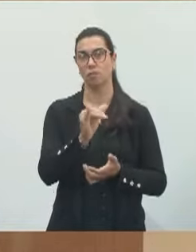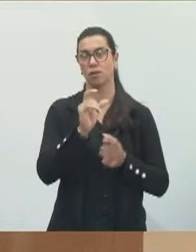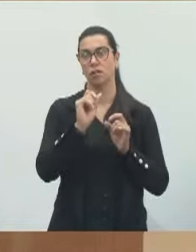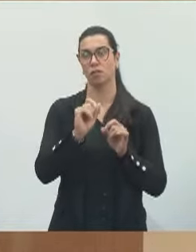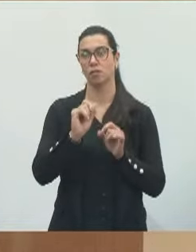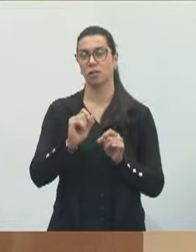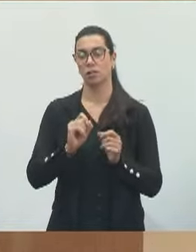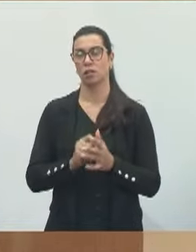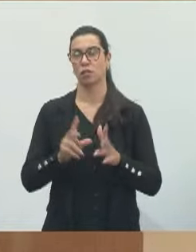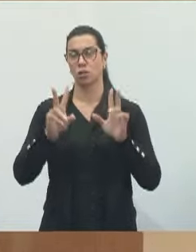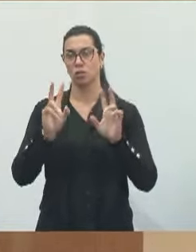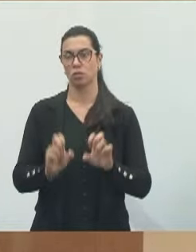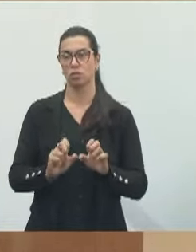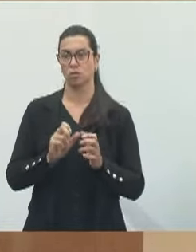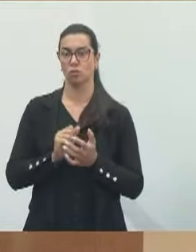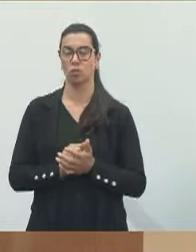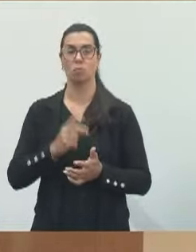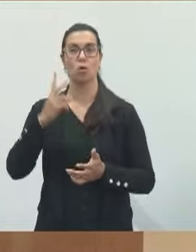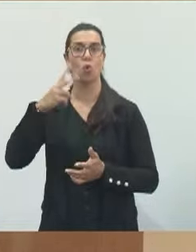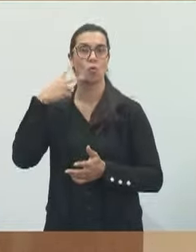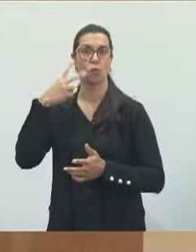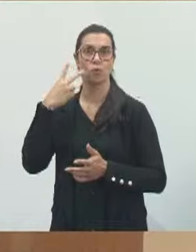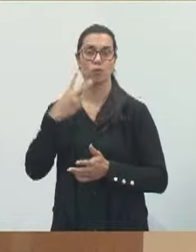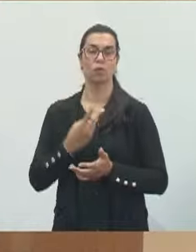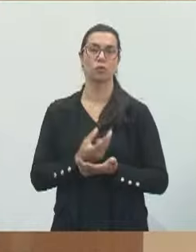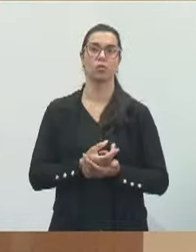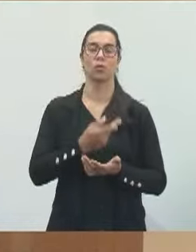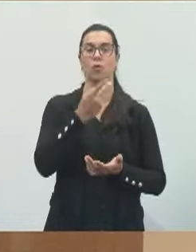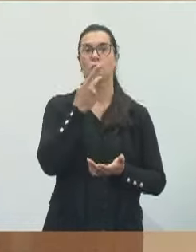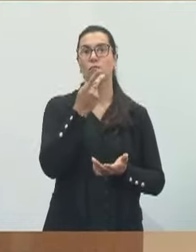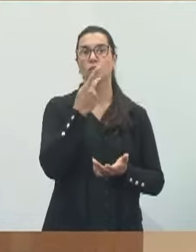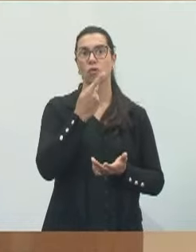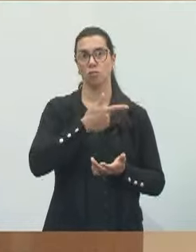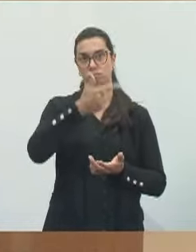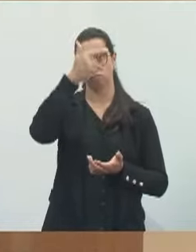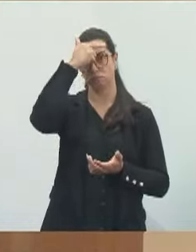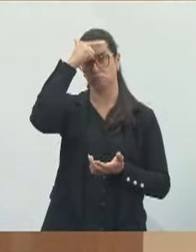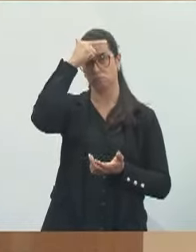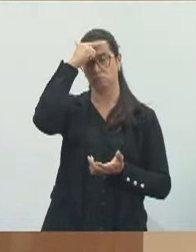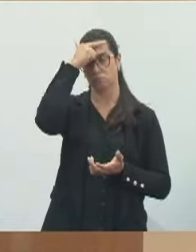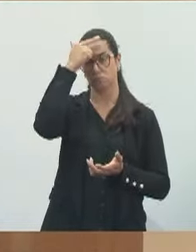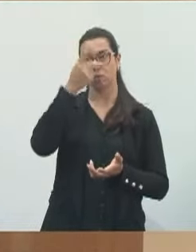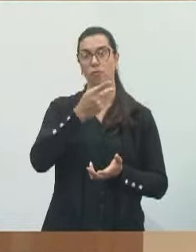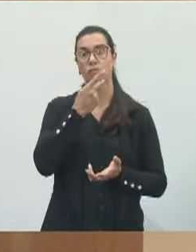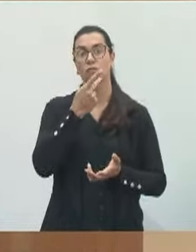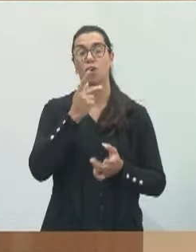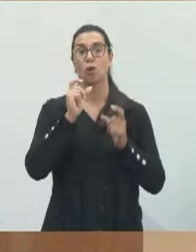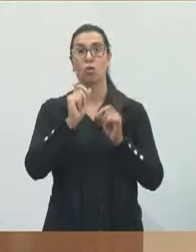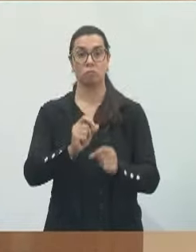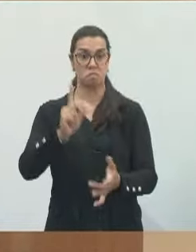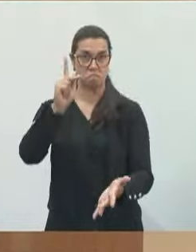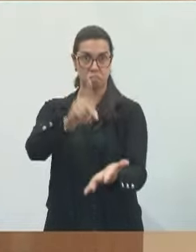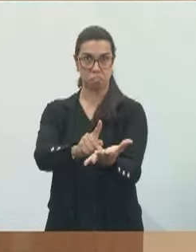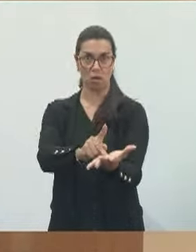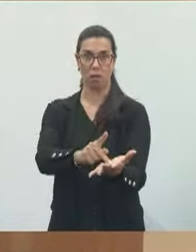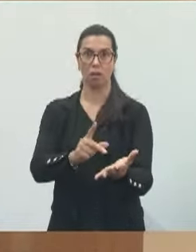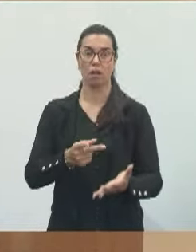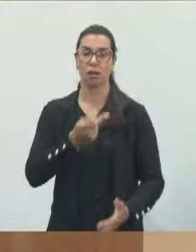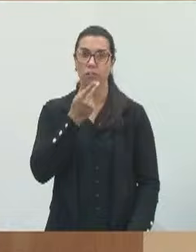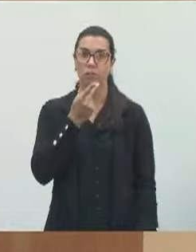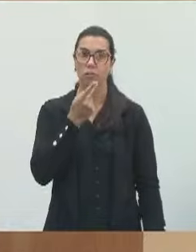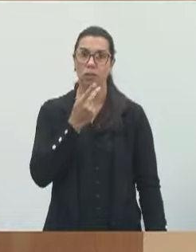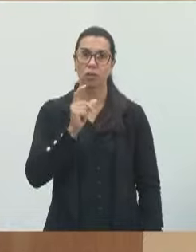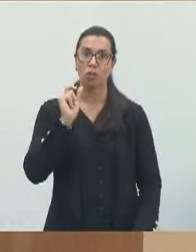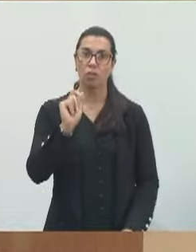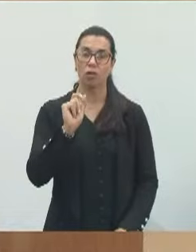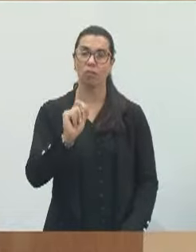do ilustre vereador Luiz Flávio, né, que ele fala com uma convicção muito